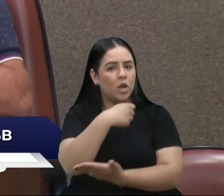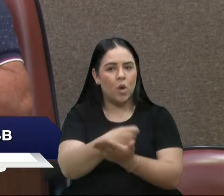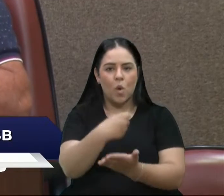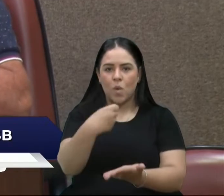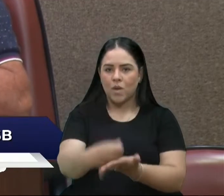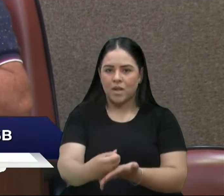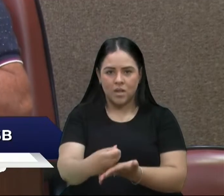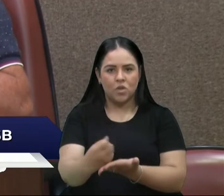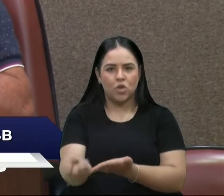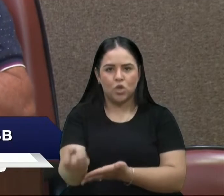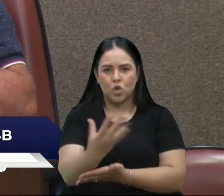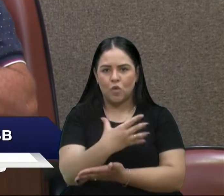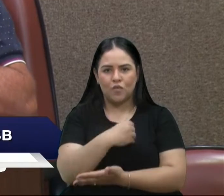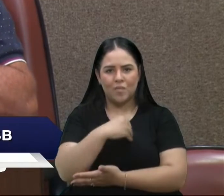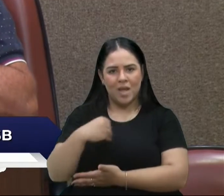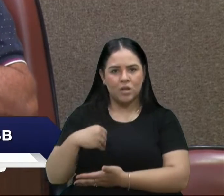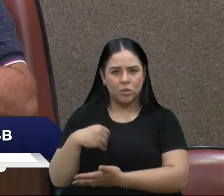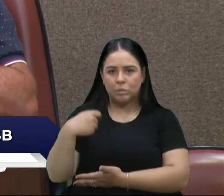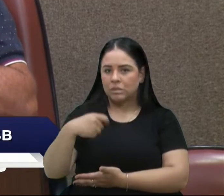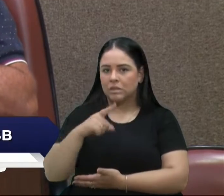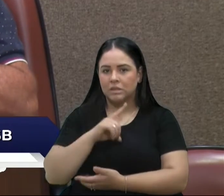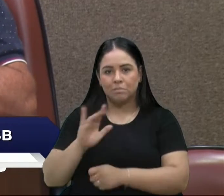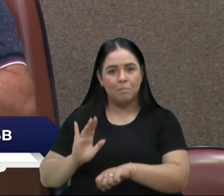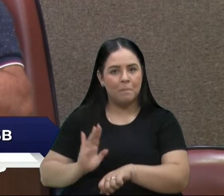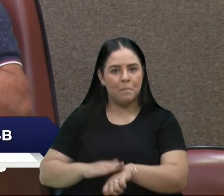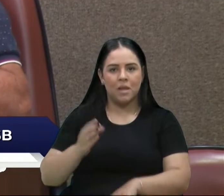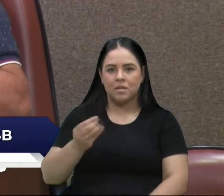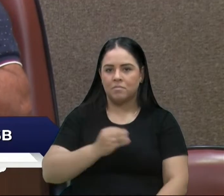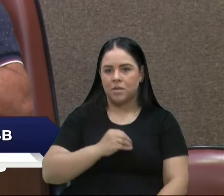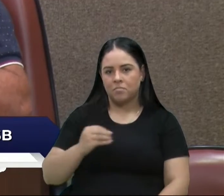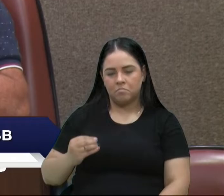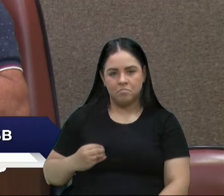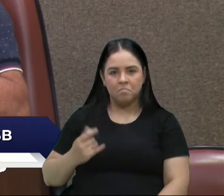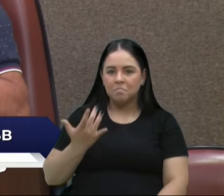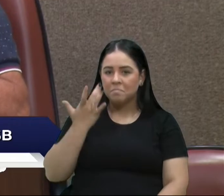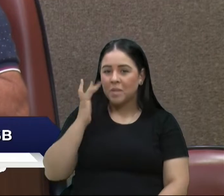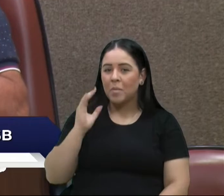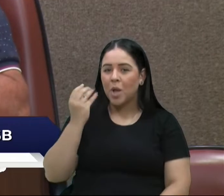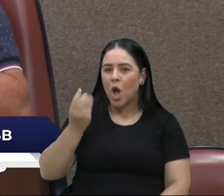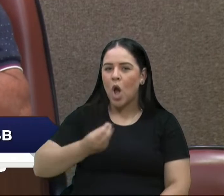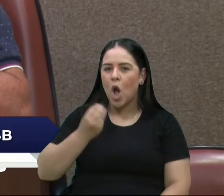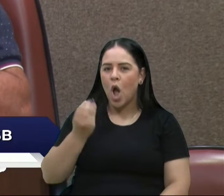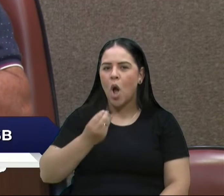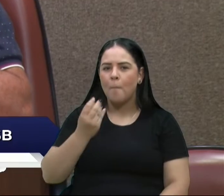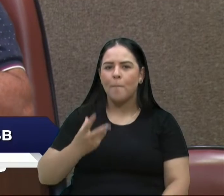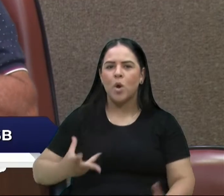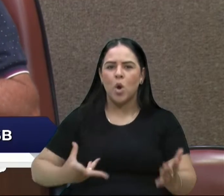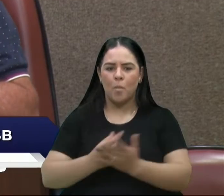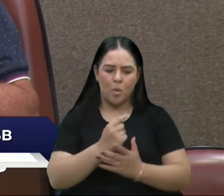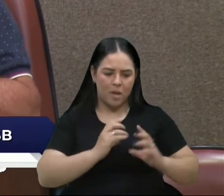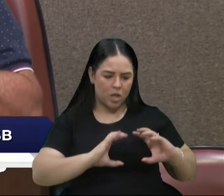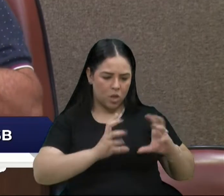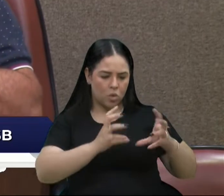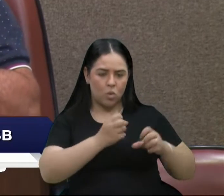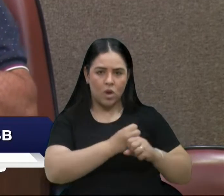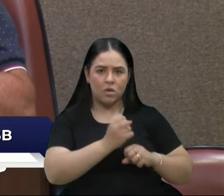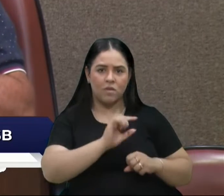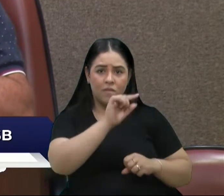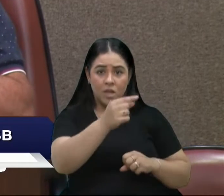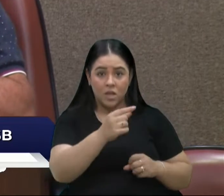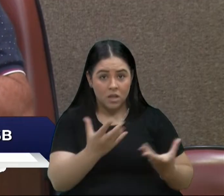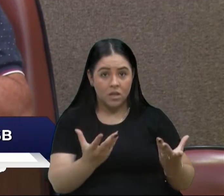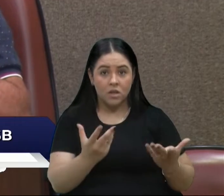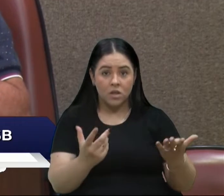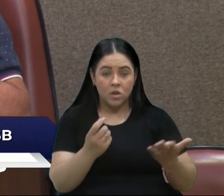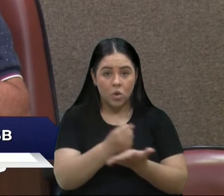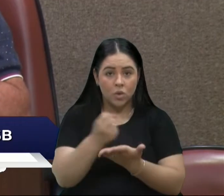ter médico nas UBSs. Eu não sei como, não compra uma patrola ano que vem e contrata médico. Eu não sei